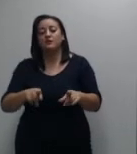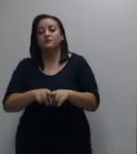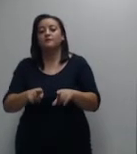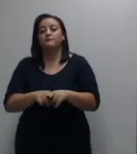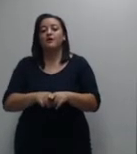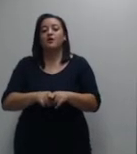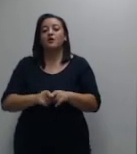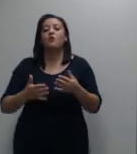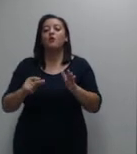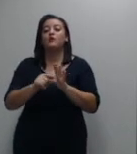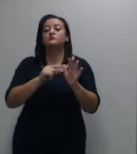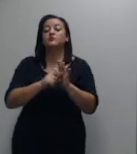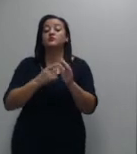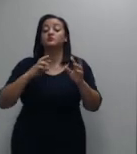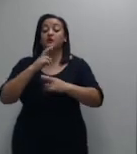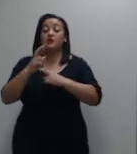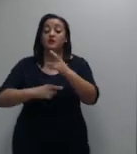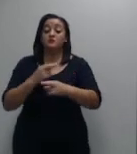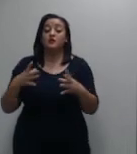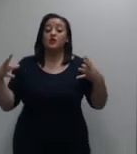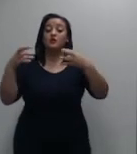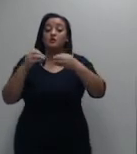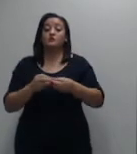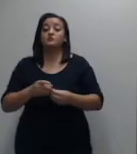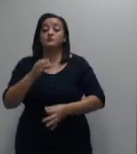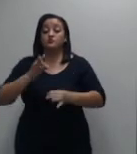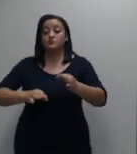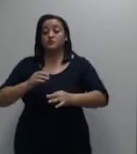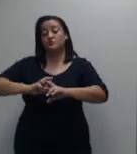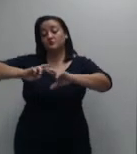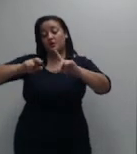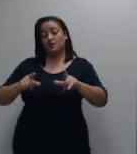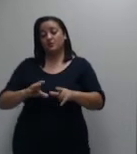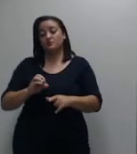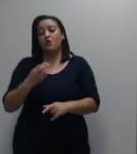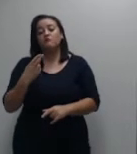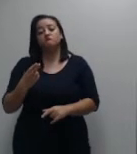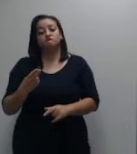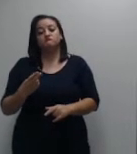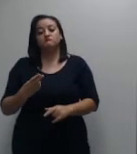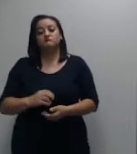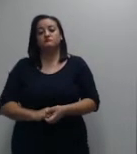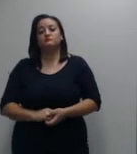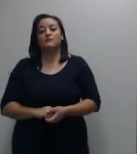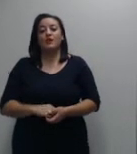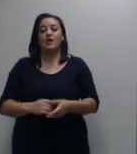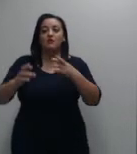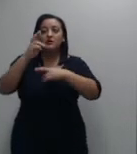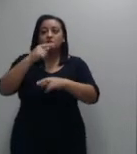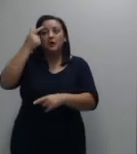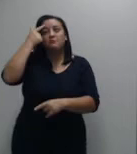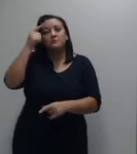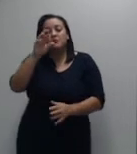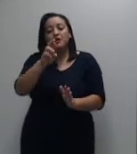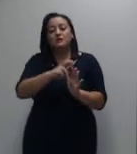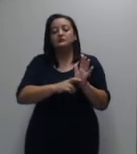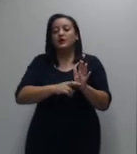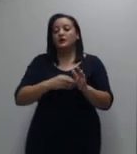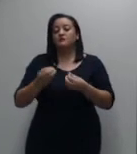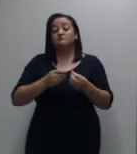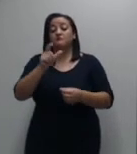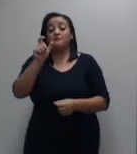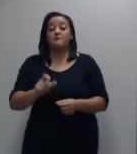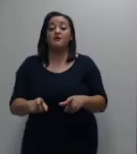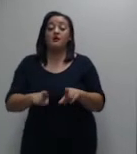preço se refere a conclusões jurídicas diversas ou seja sob o aspecto de vista formal é a parte